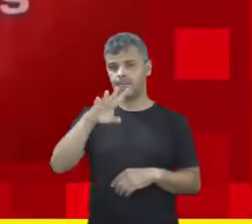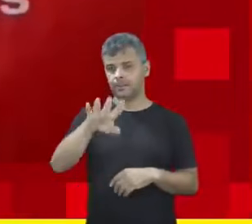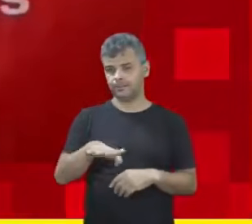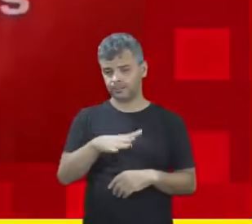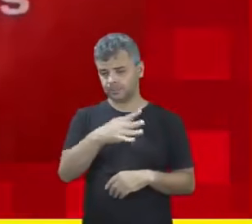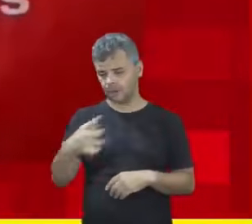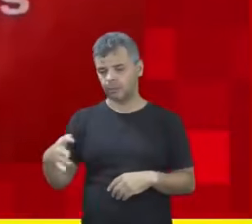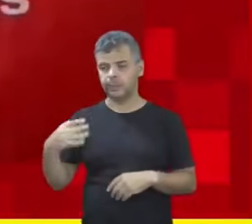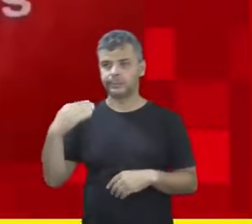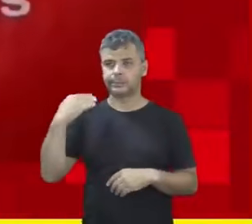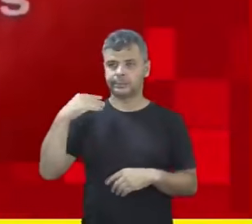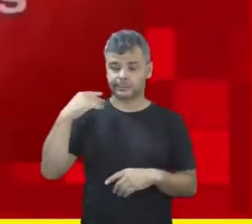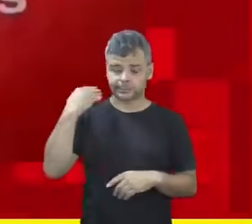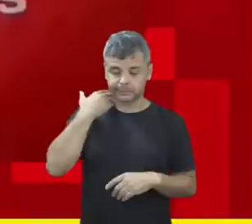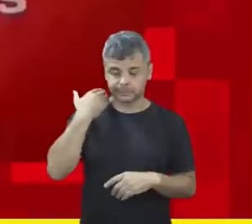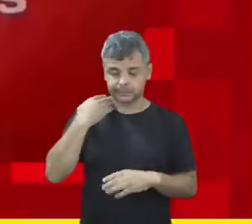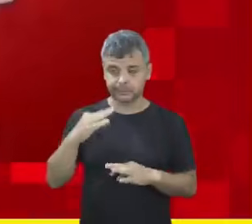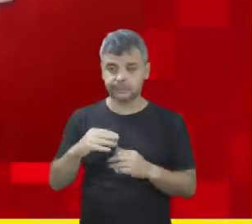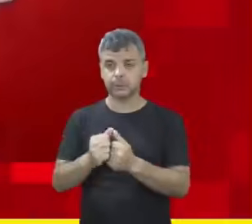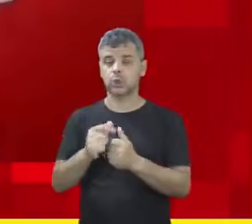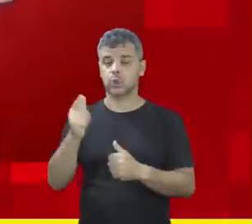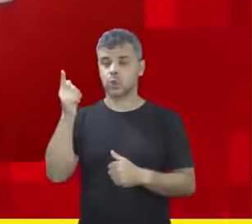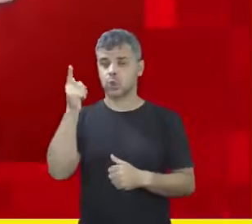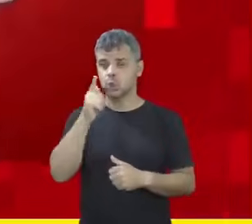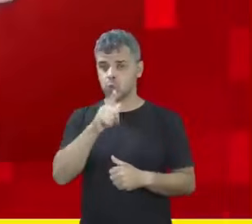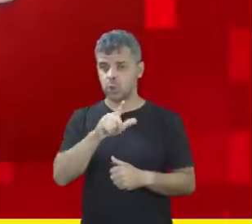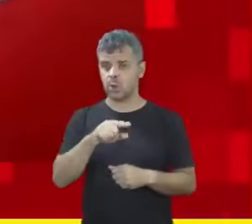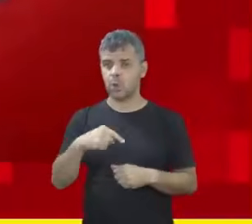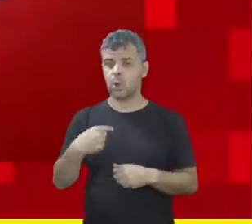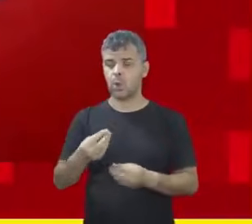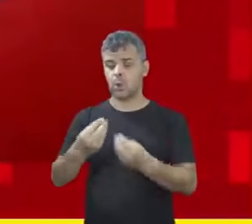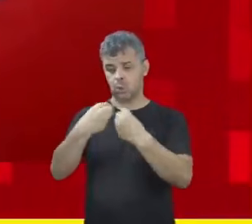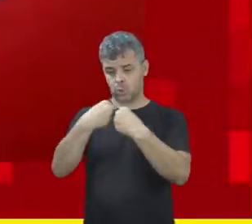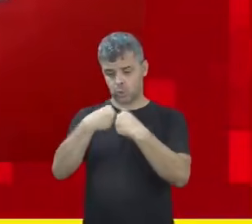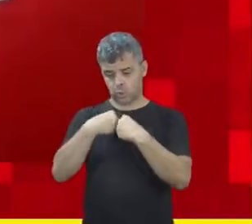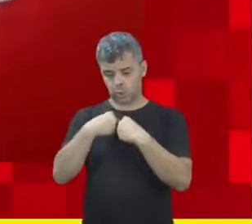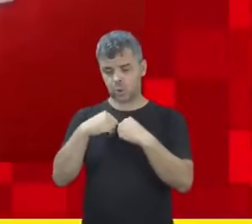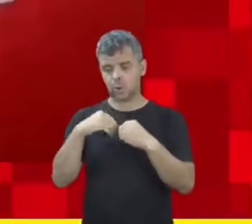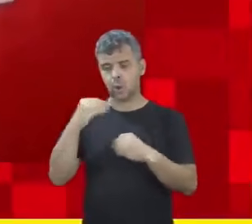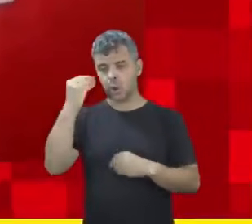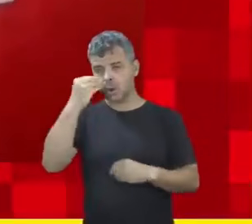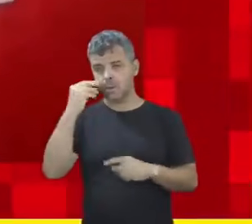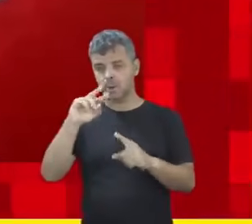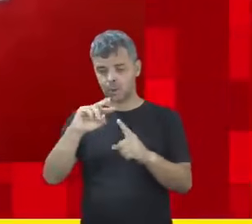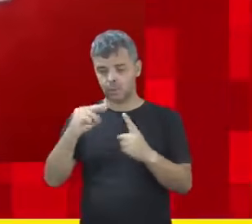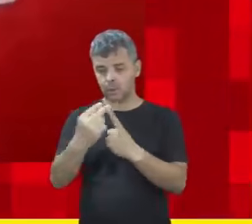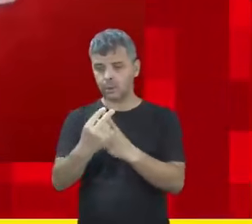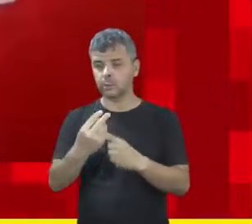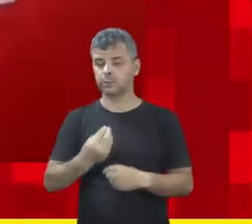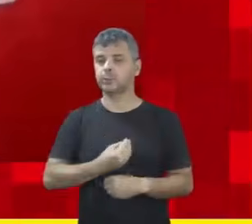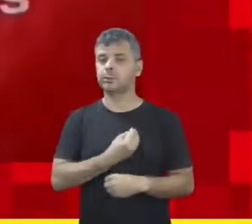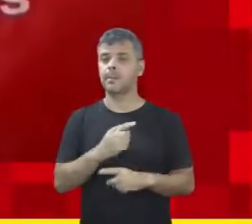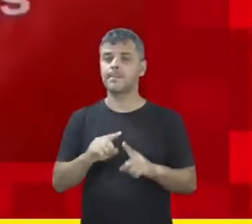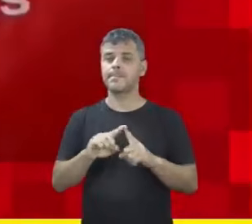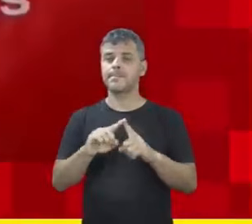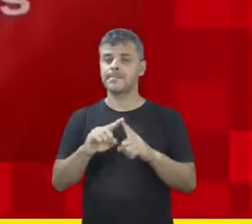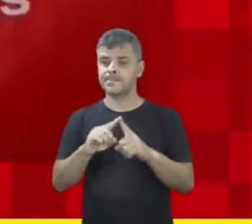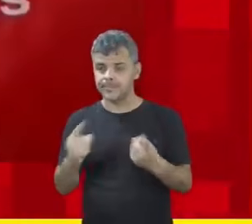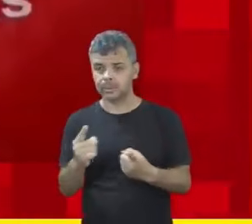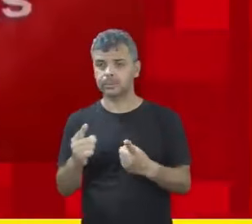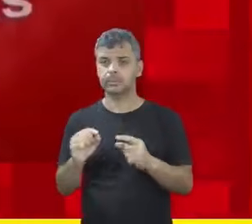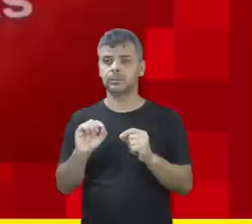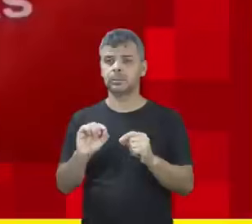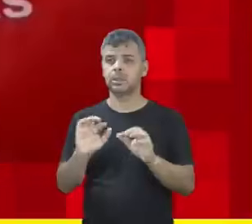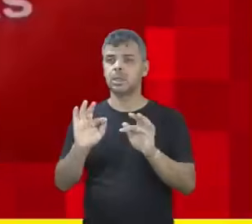trabalho muito exaustiva, conseguiu, sim, trazer para nós uma outra experiência, expectativa de vida, mas que,